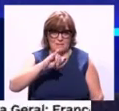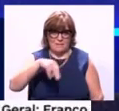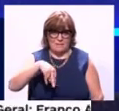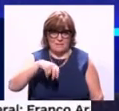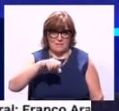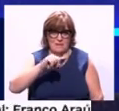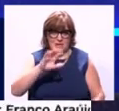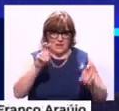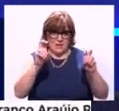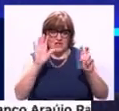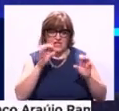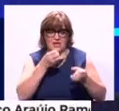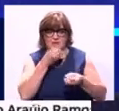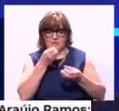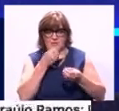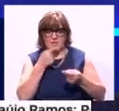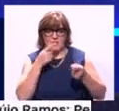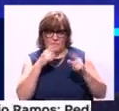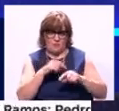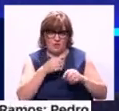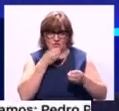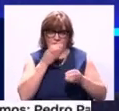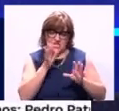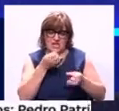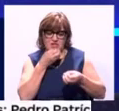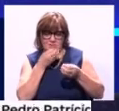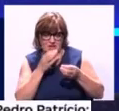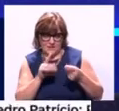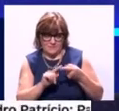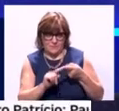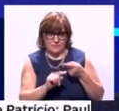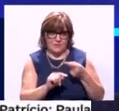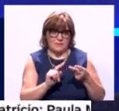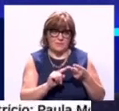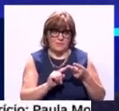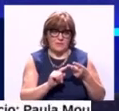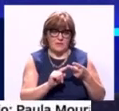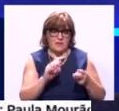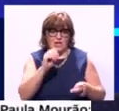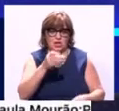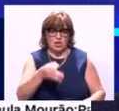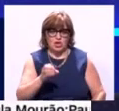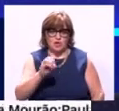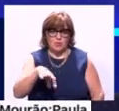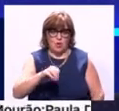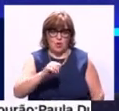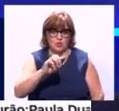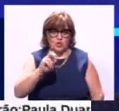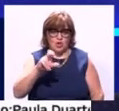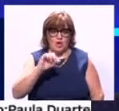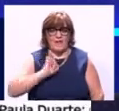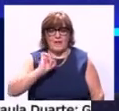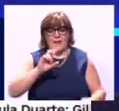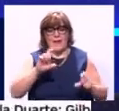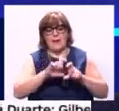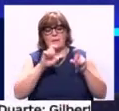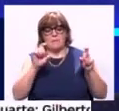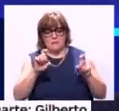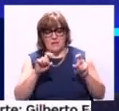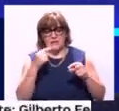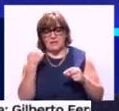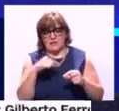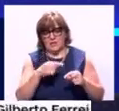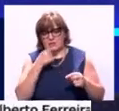naming, acho que já está mais ou menos explicado, se quiserem voltar a explicar, já está. O naming. A sponsorização, já dei... Isso vai resolver os problemas.